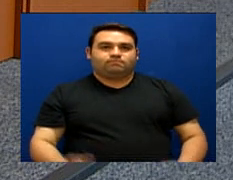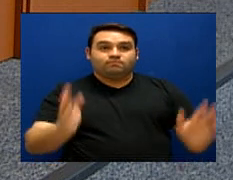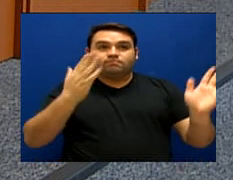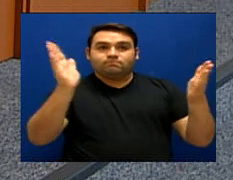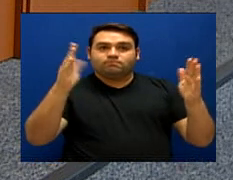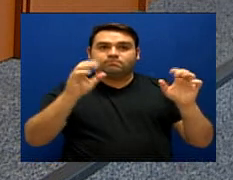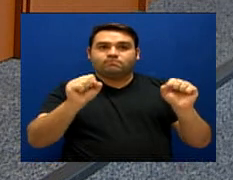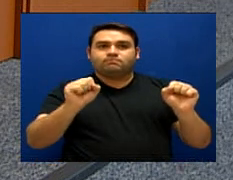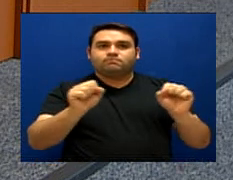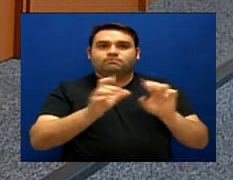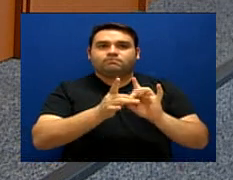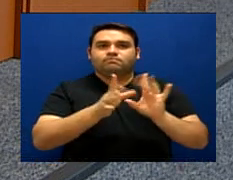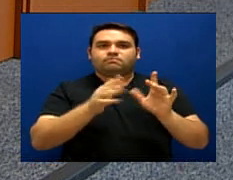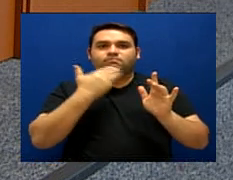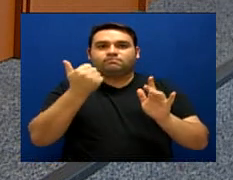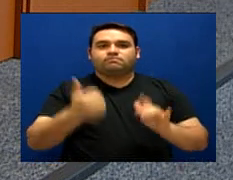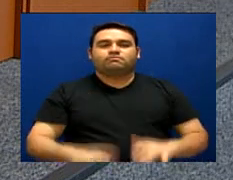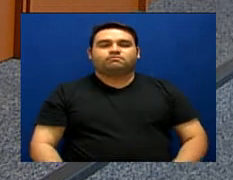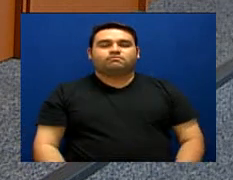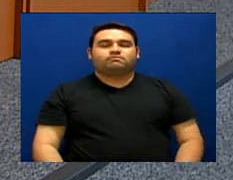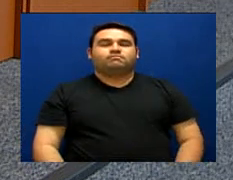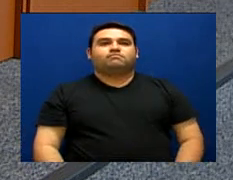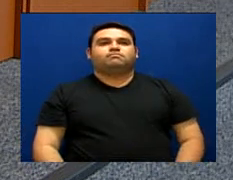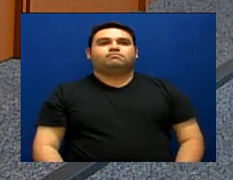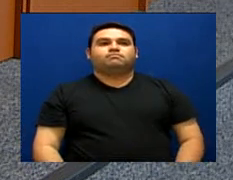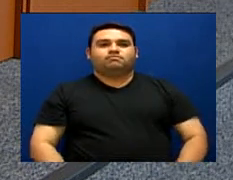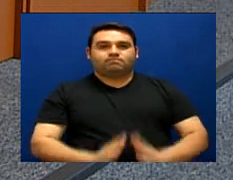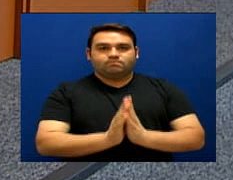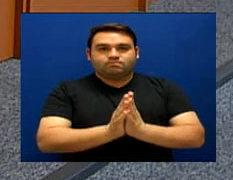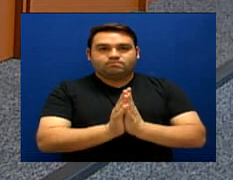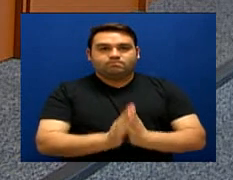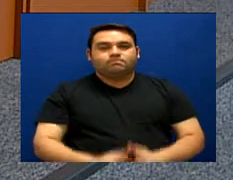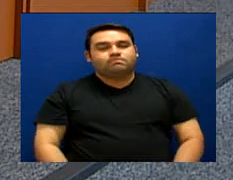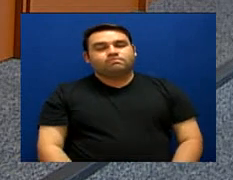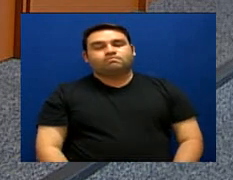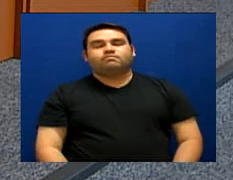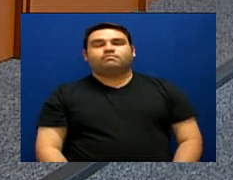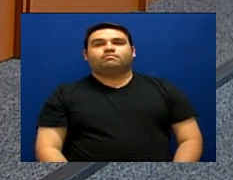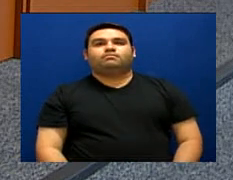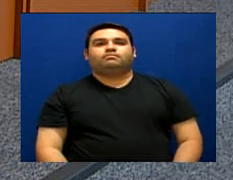Pode passar, então. Acho que é melhor, né? Fazendo favor.